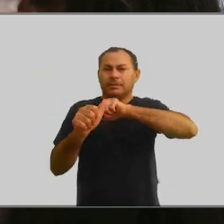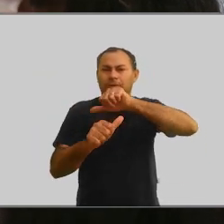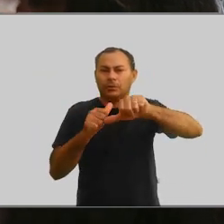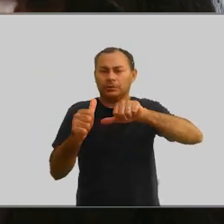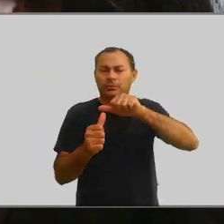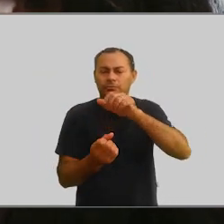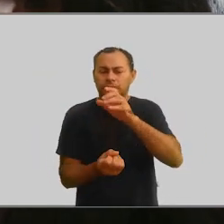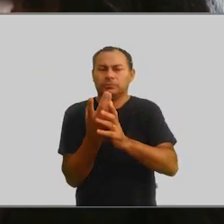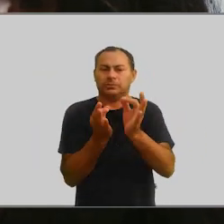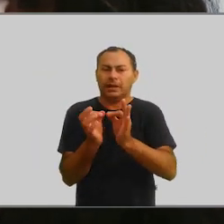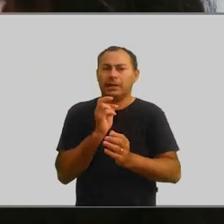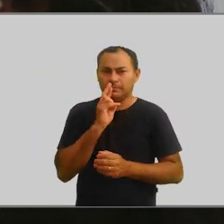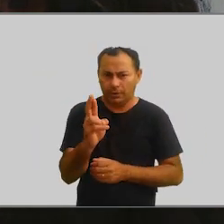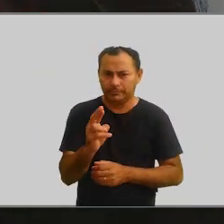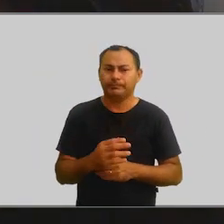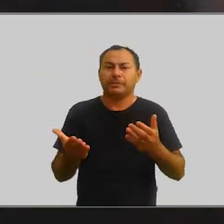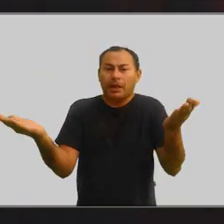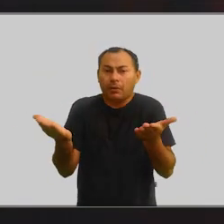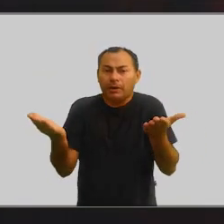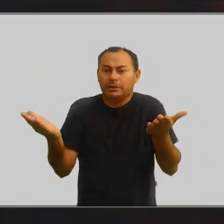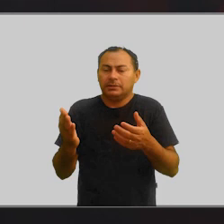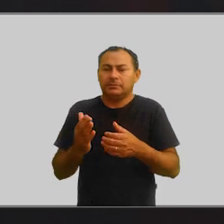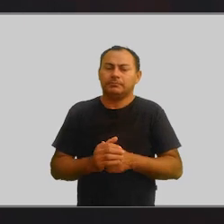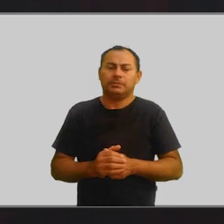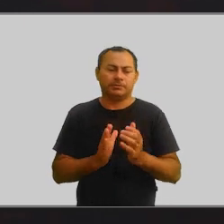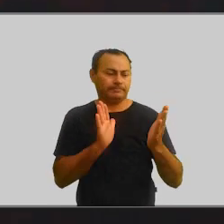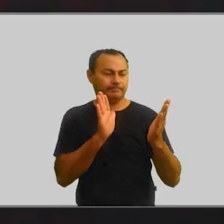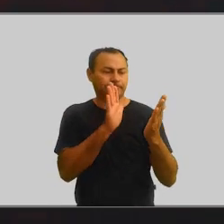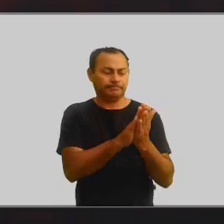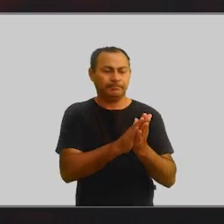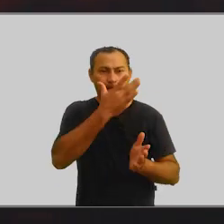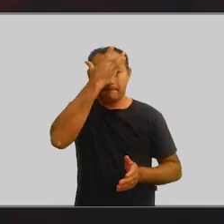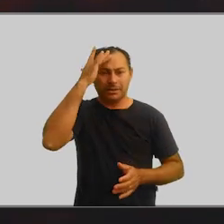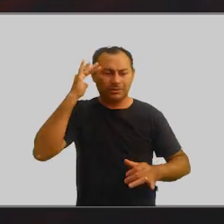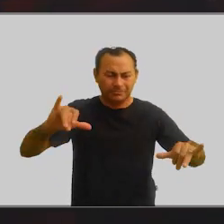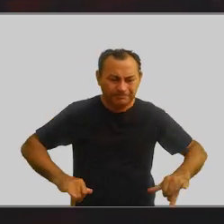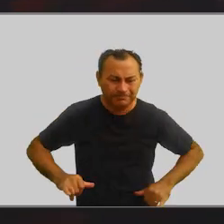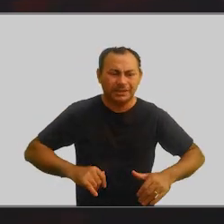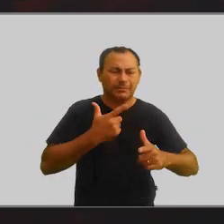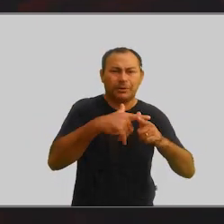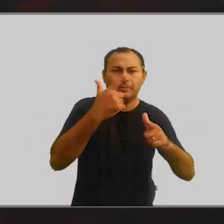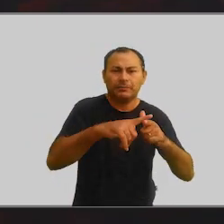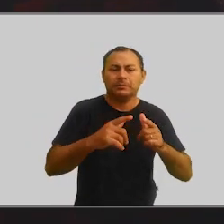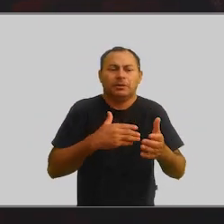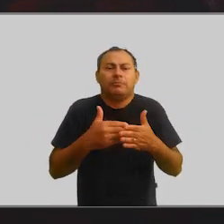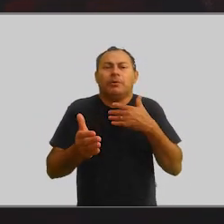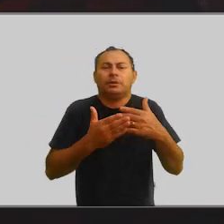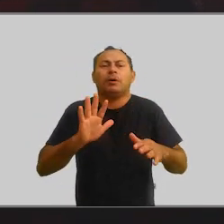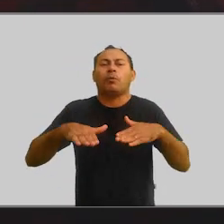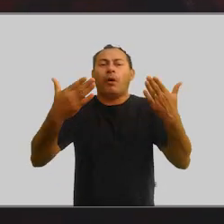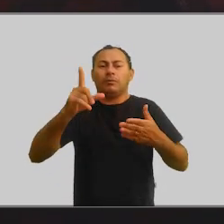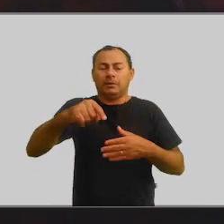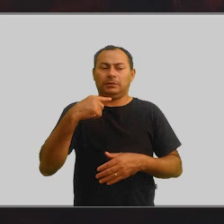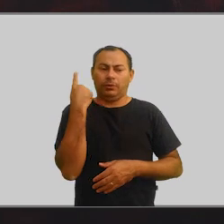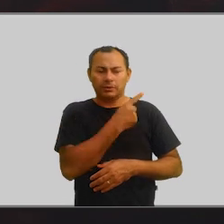fonte das nossas soluções e respostas. E agora, quando nos deparamos com pessoas feridas e com problemas, não importa quais